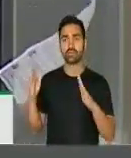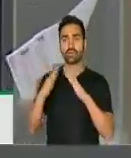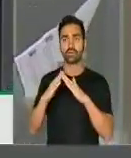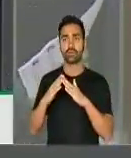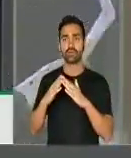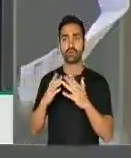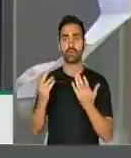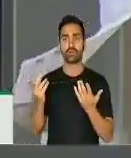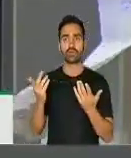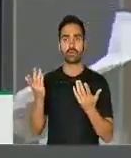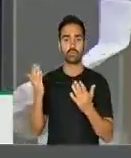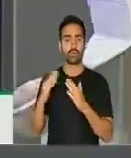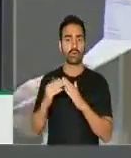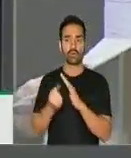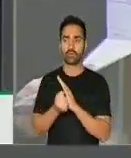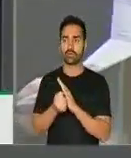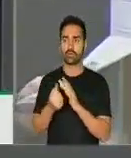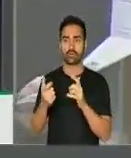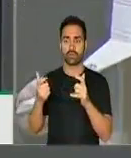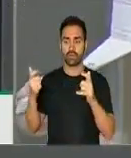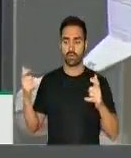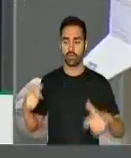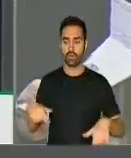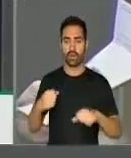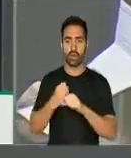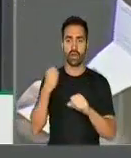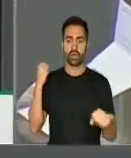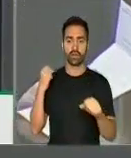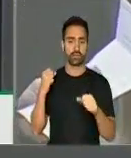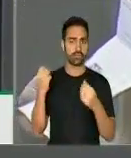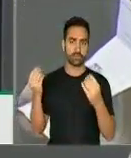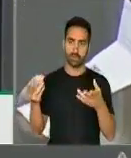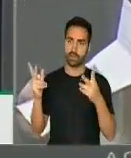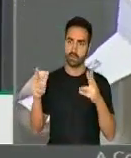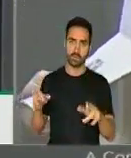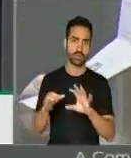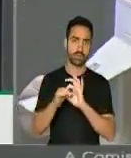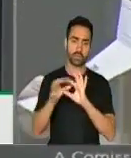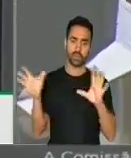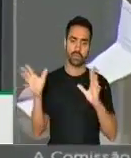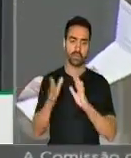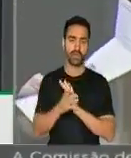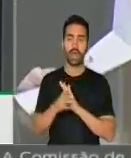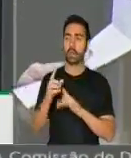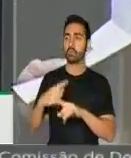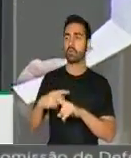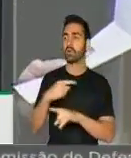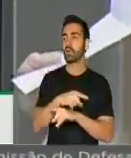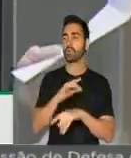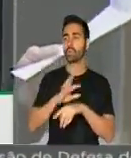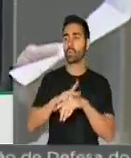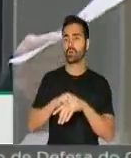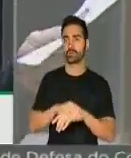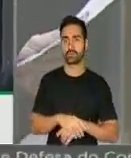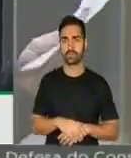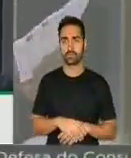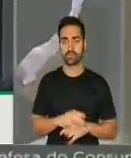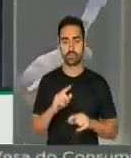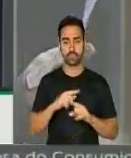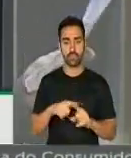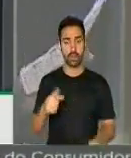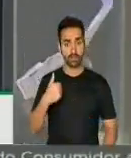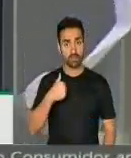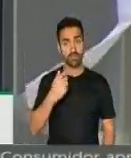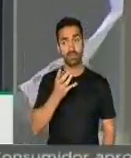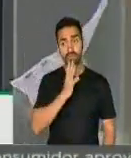mansão com centenas de metros quadrados é praticamente Liberdade Ah mas ele está doente mas eu